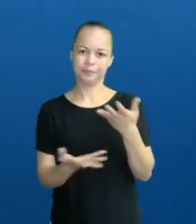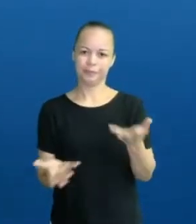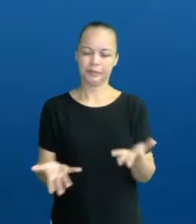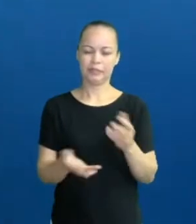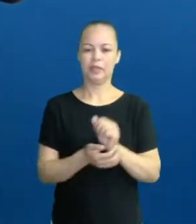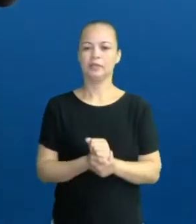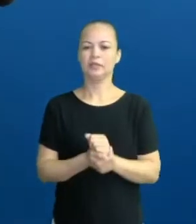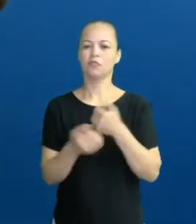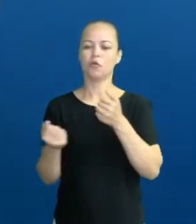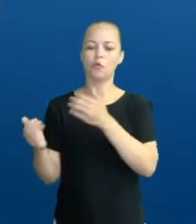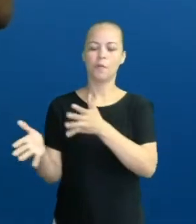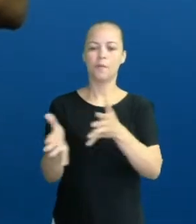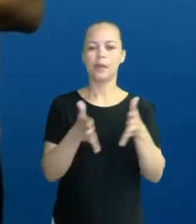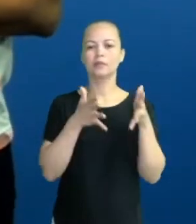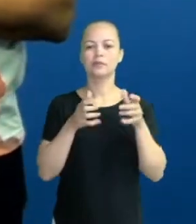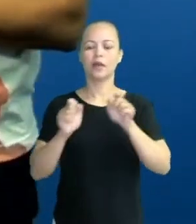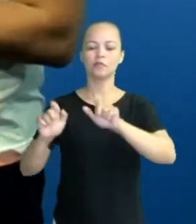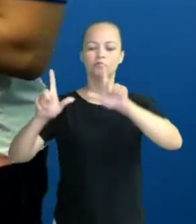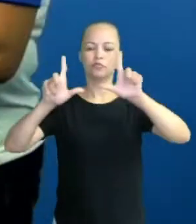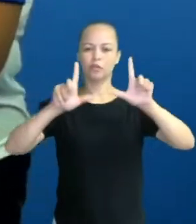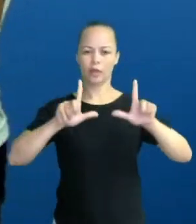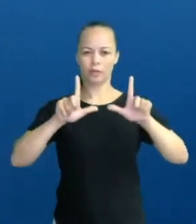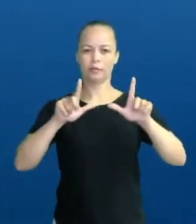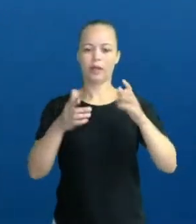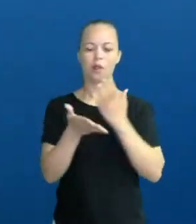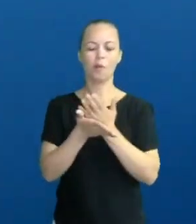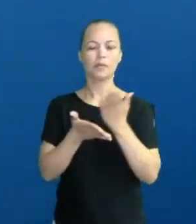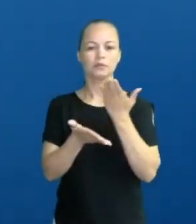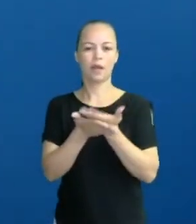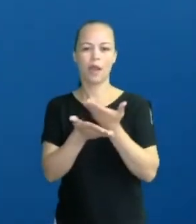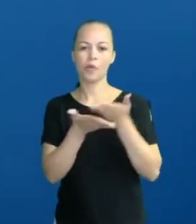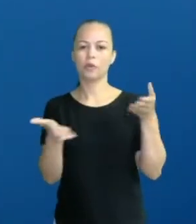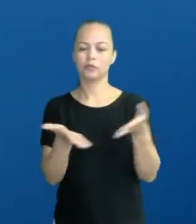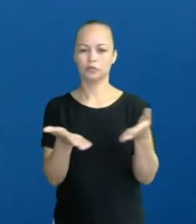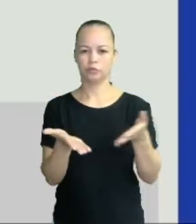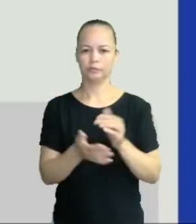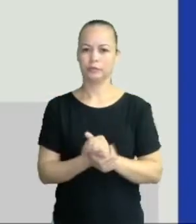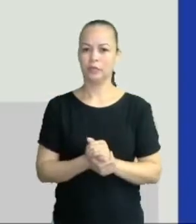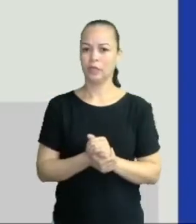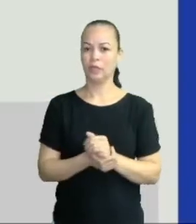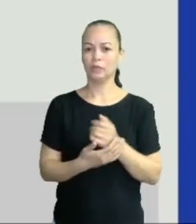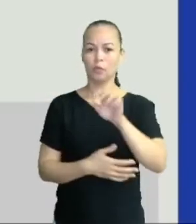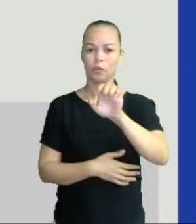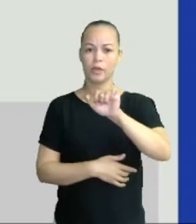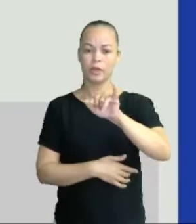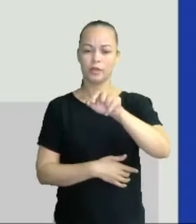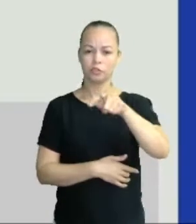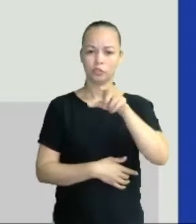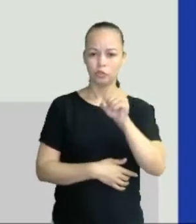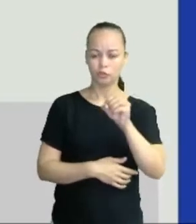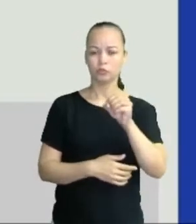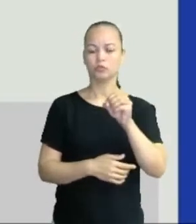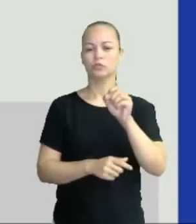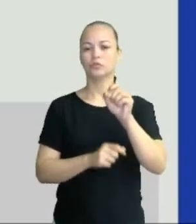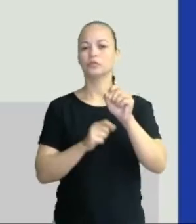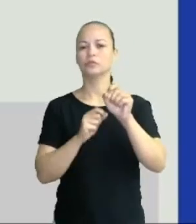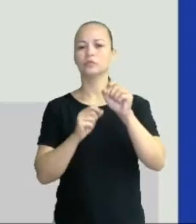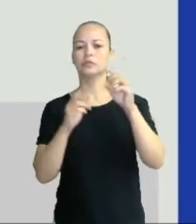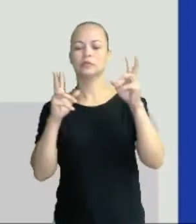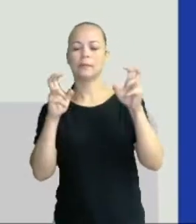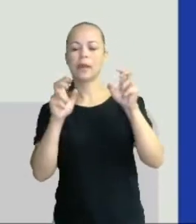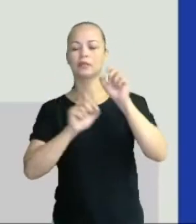justamente dar início propriamente dito na nossa aula de hoje. Então, qual seria o nosso eixo temático? Matéria e energia,